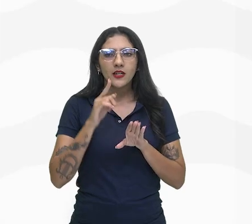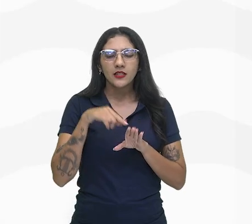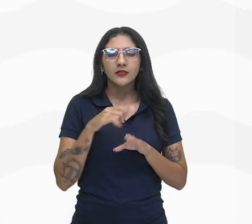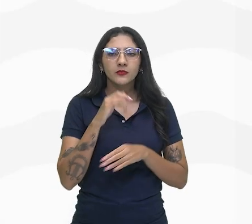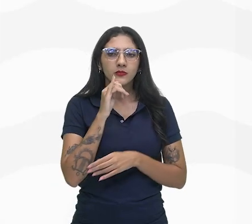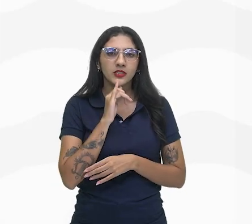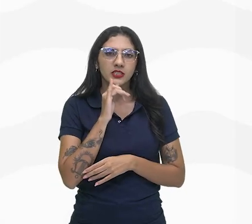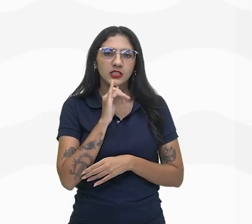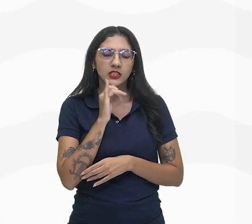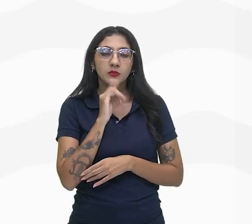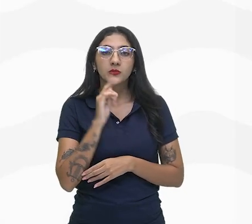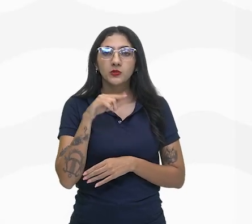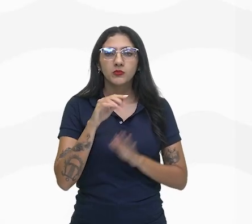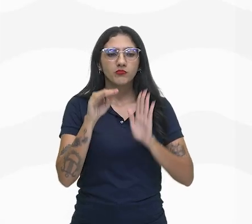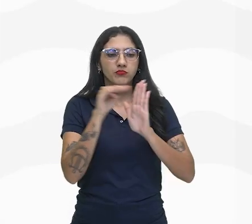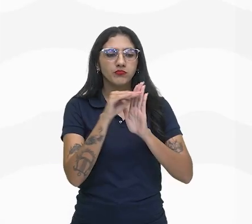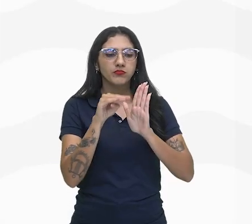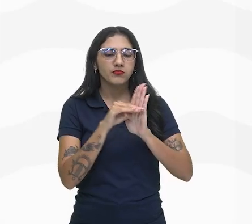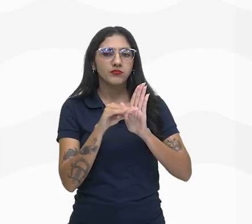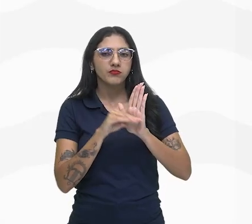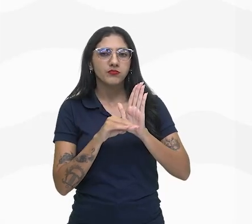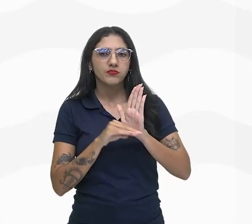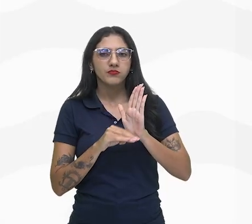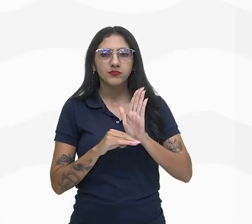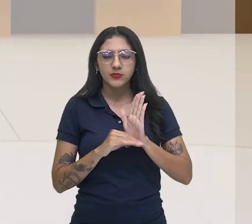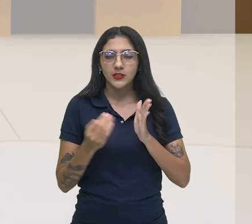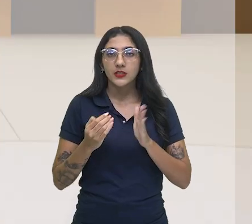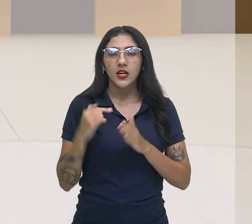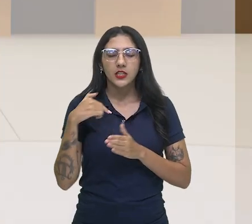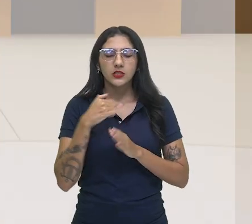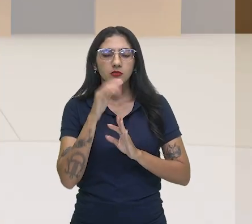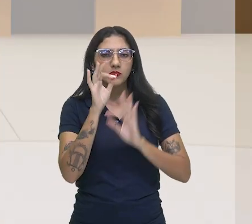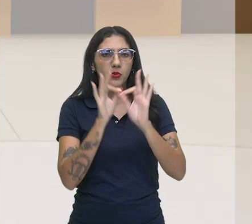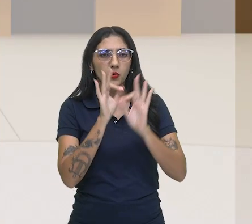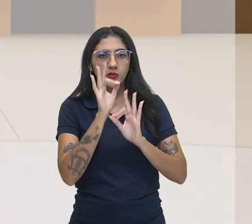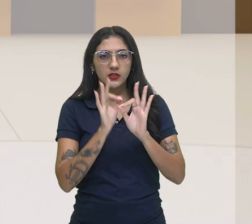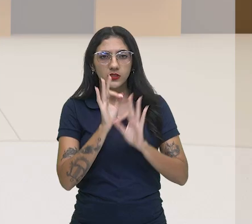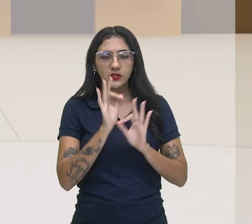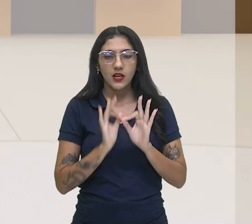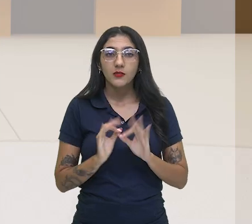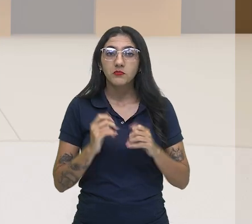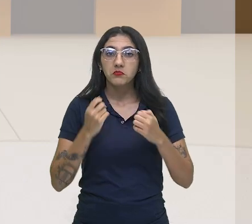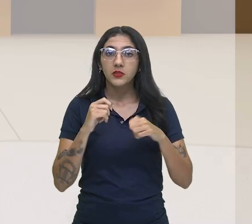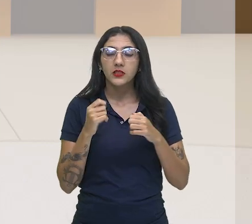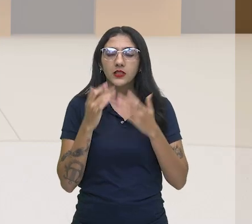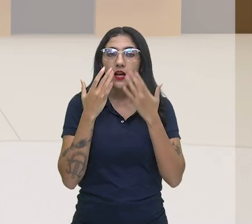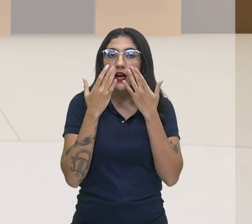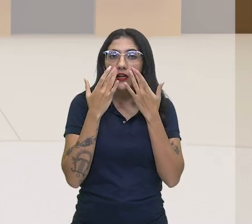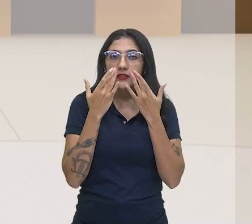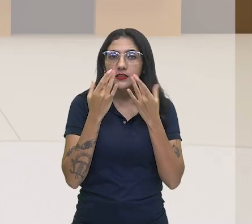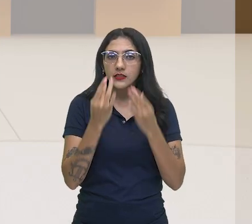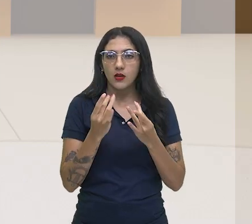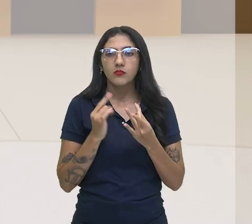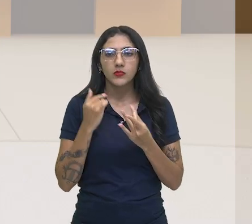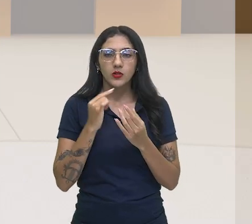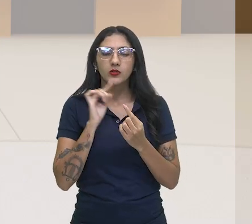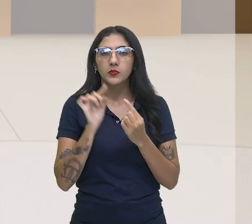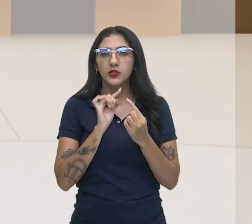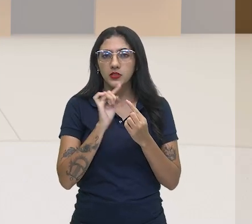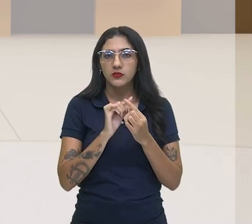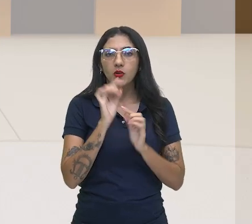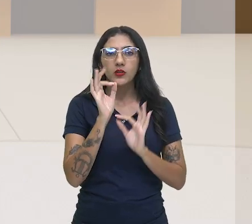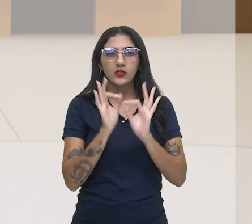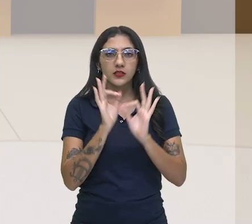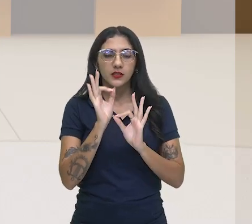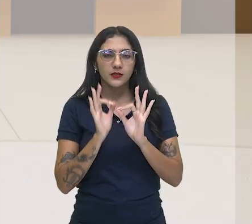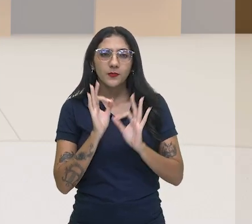como tópicos. É a gente filtrar tudo e ter muito claro o nosso objetivo. Perfeito. Para